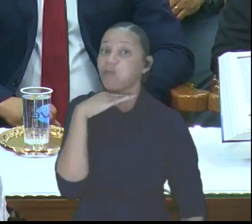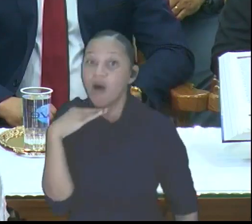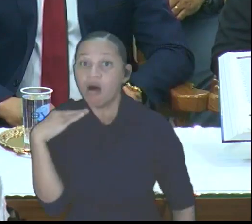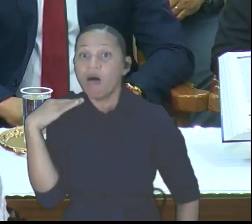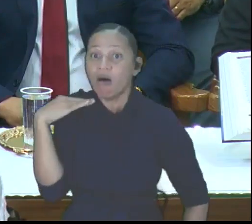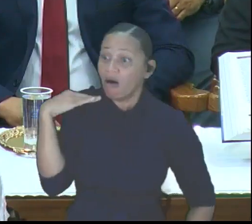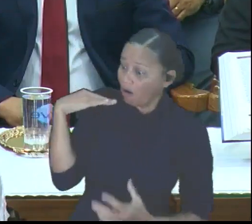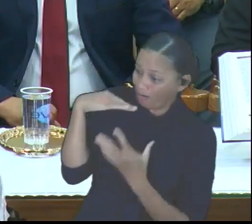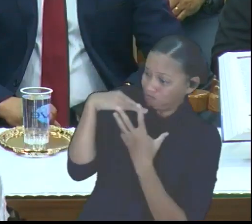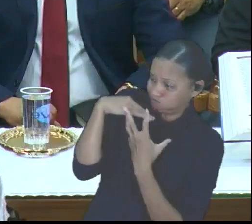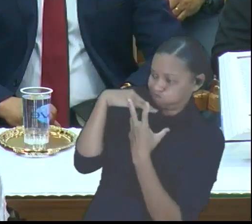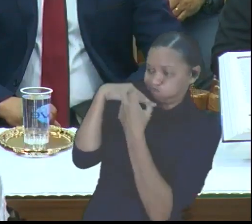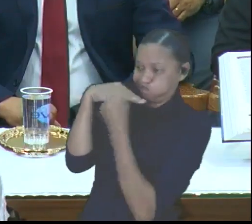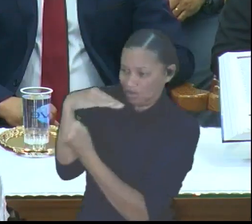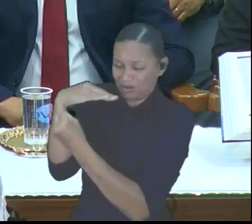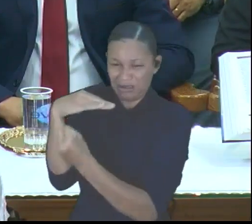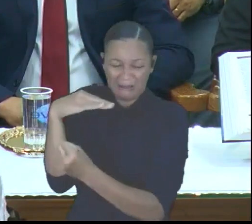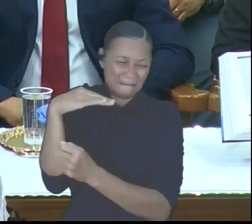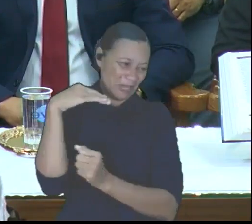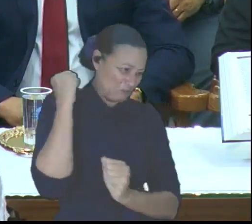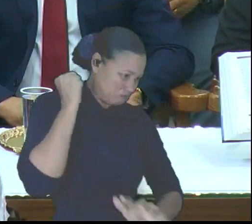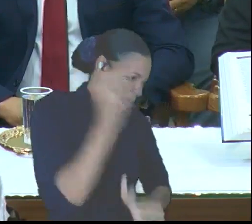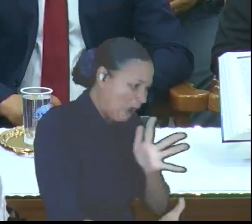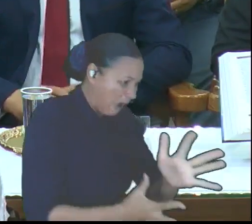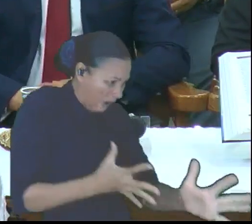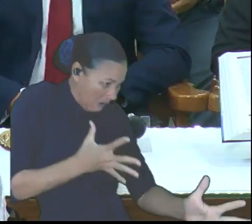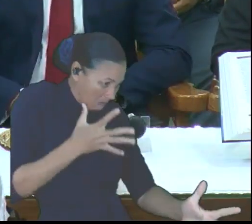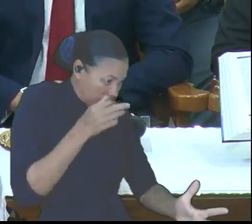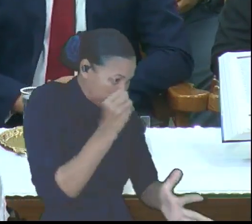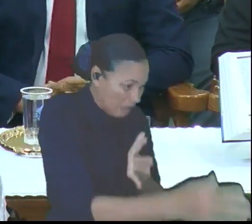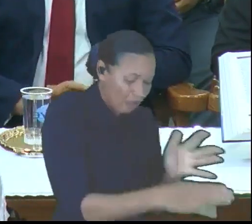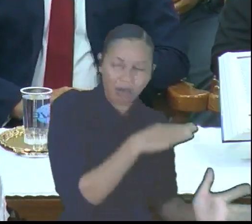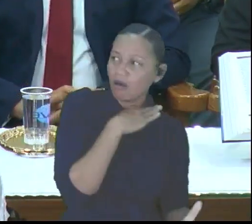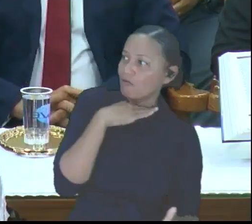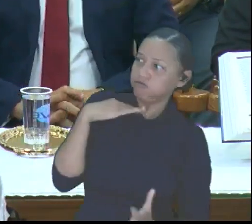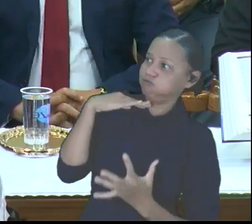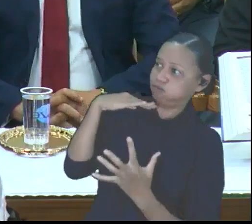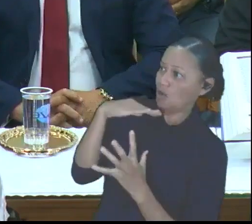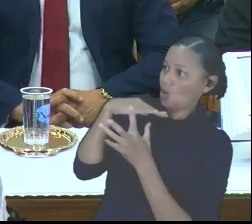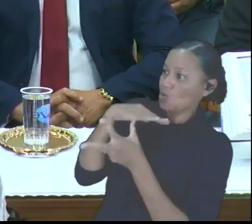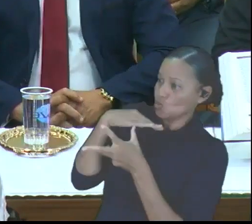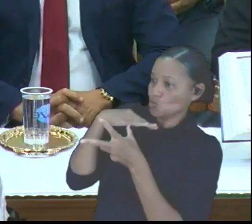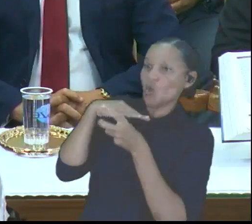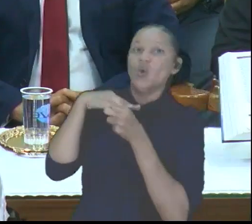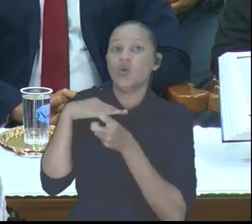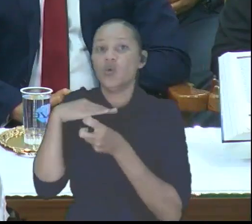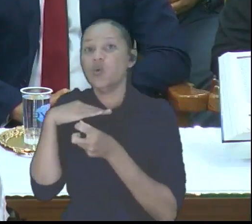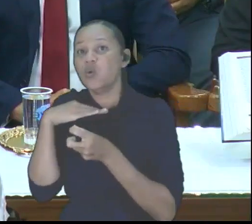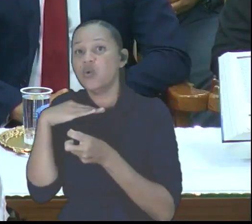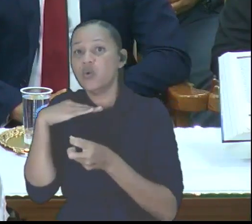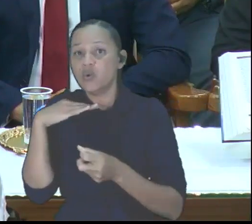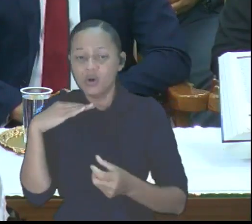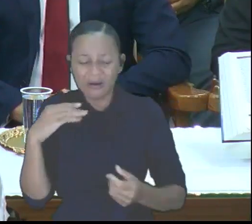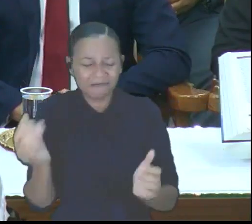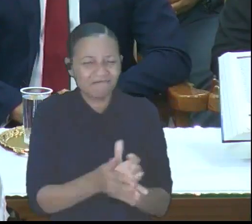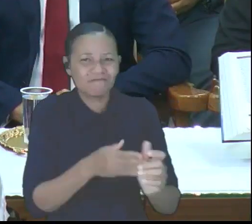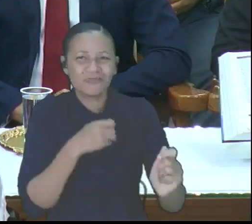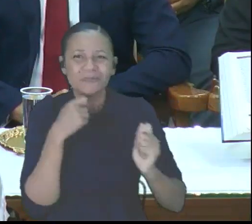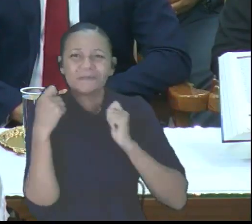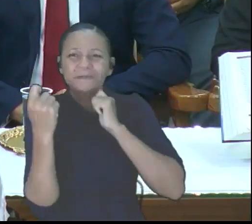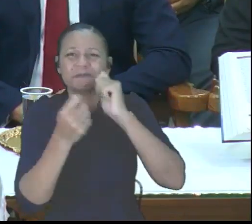morte, basta uma palavra dele a teu respeito.